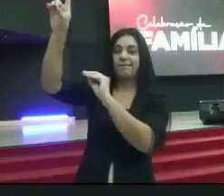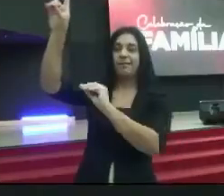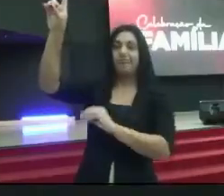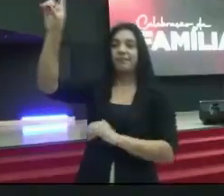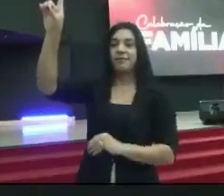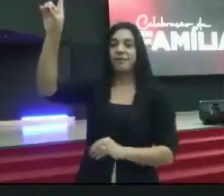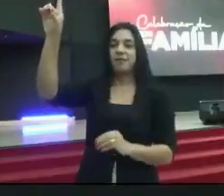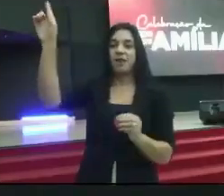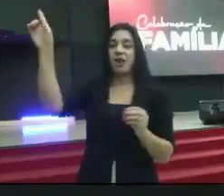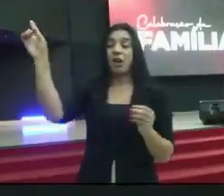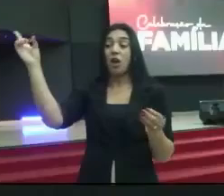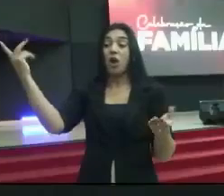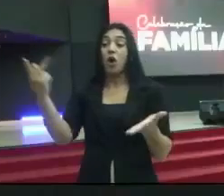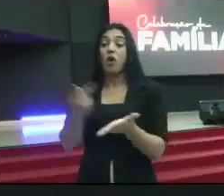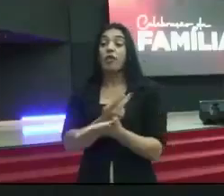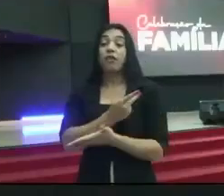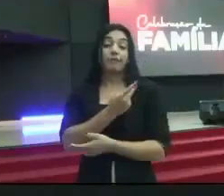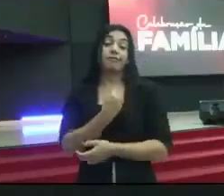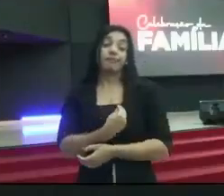vida.